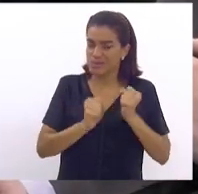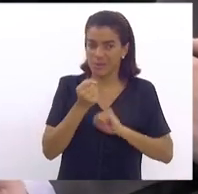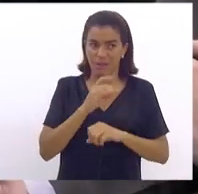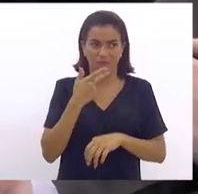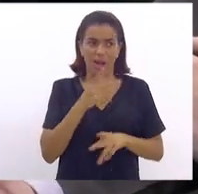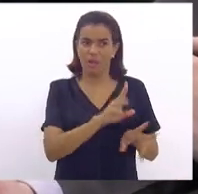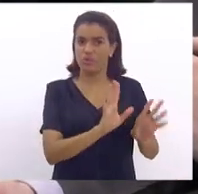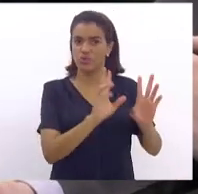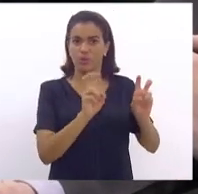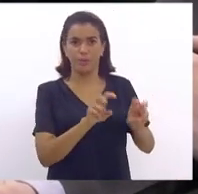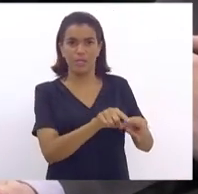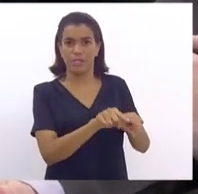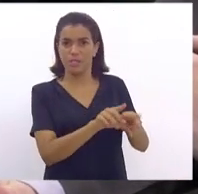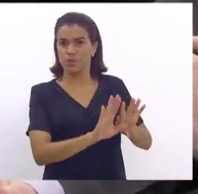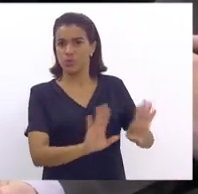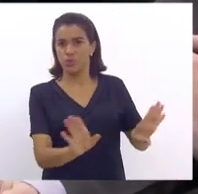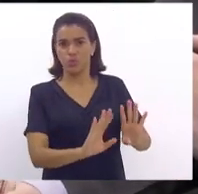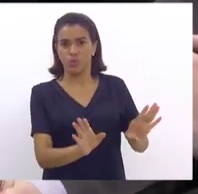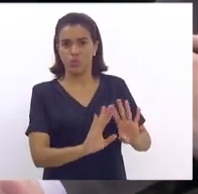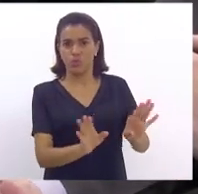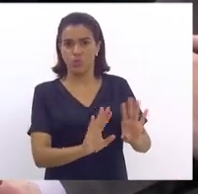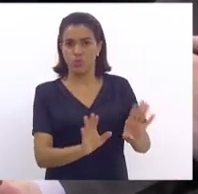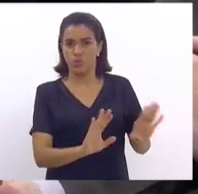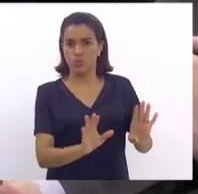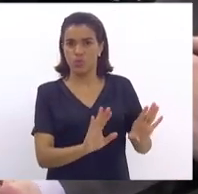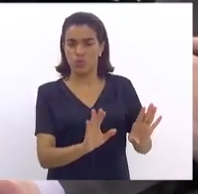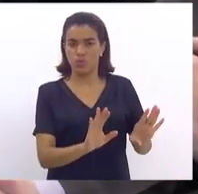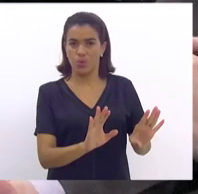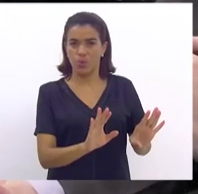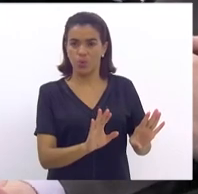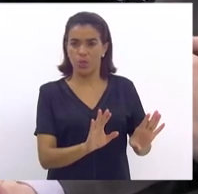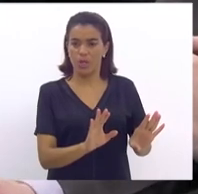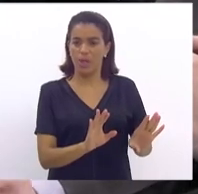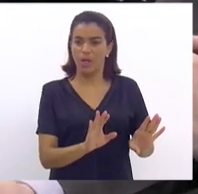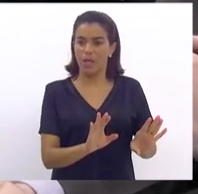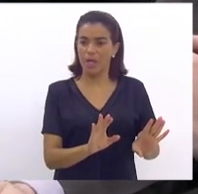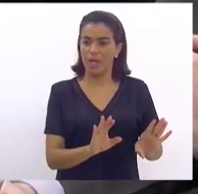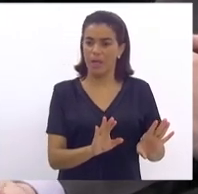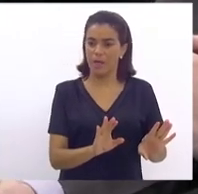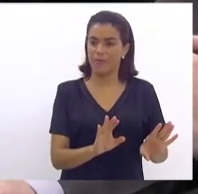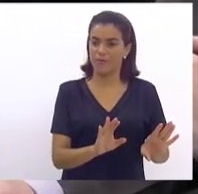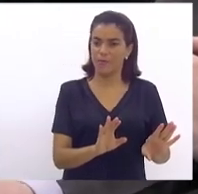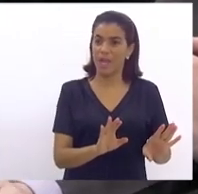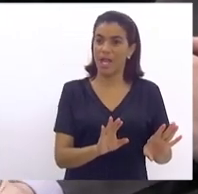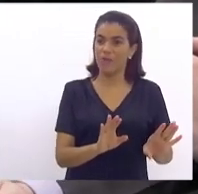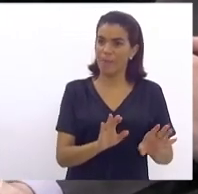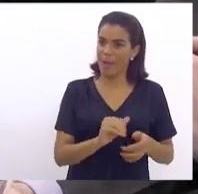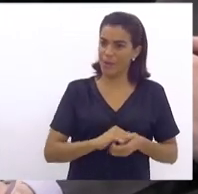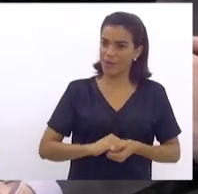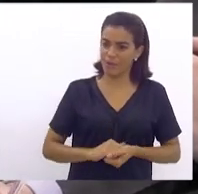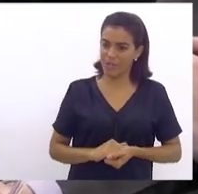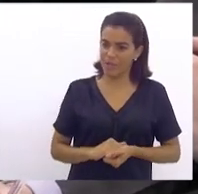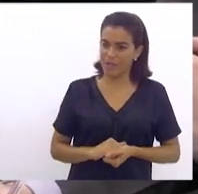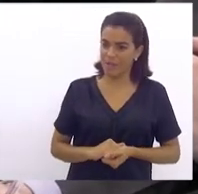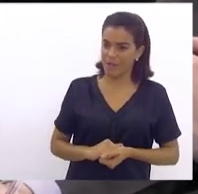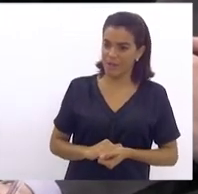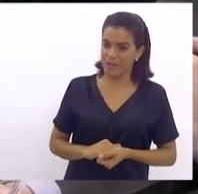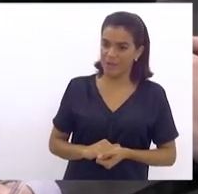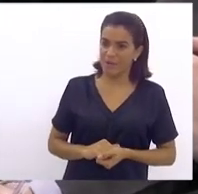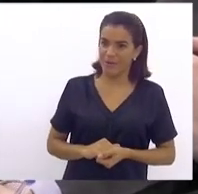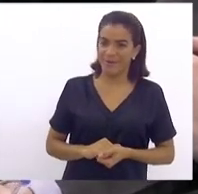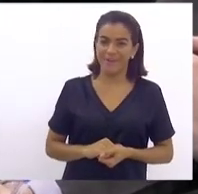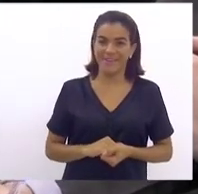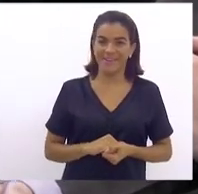estamos tratando disso no nosso projeto. Eu sei, não. O projeto de Vossa Excelência, não. Então, eu gostaria de fazer aqui uma consideração, muito mais do